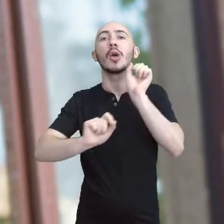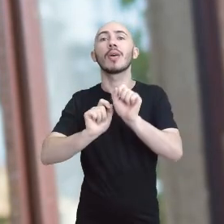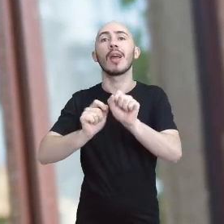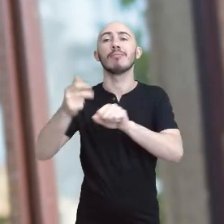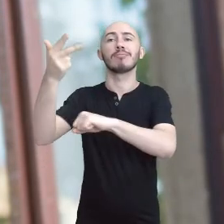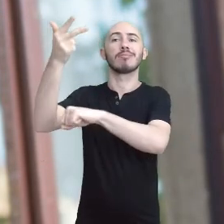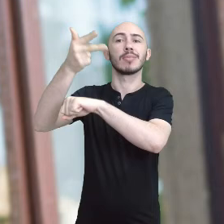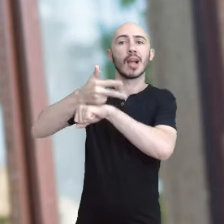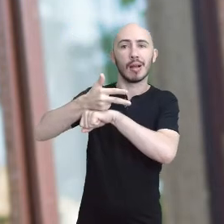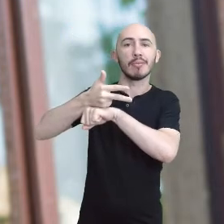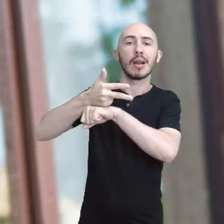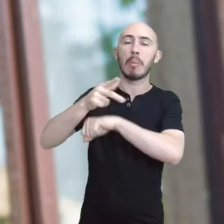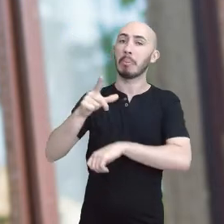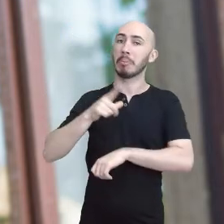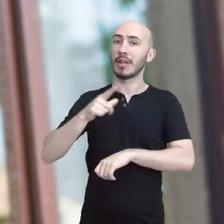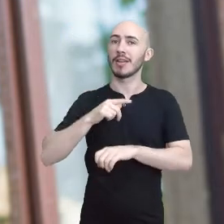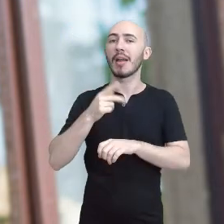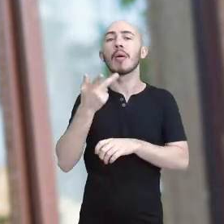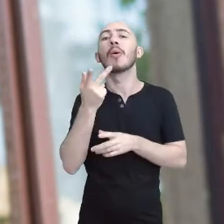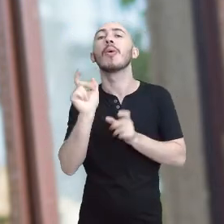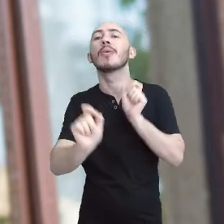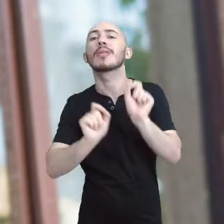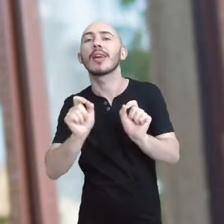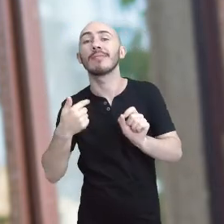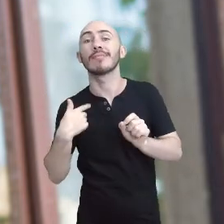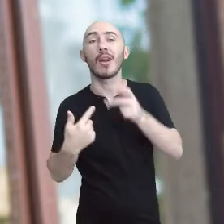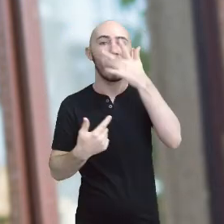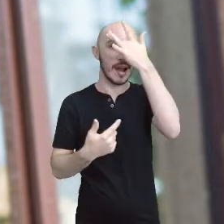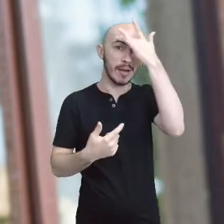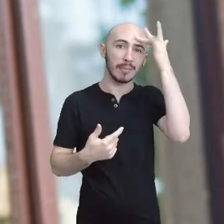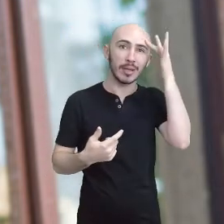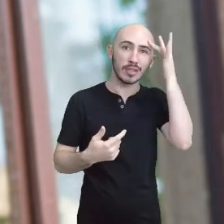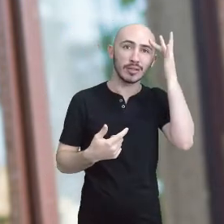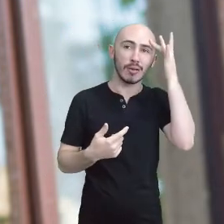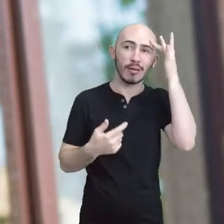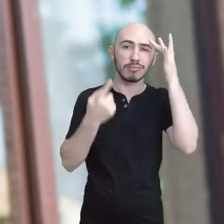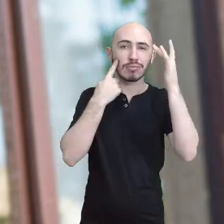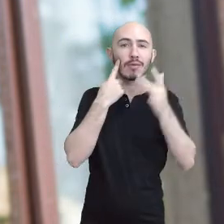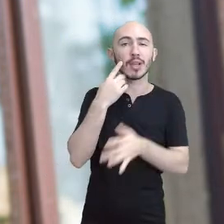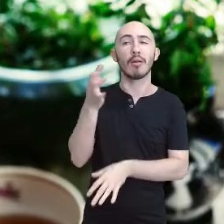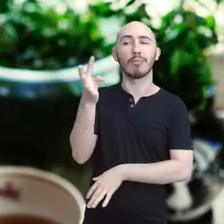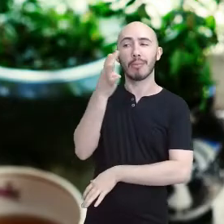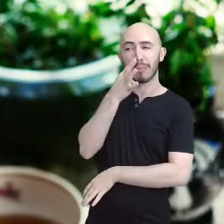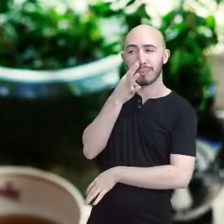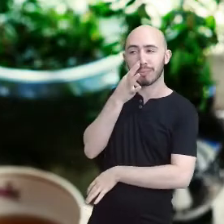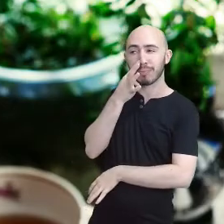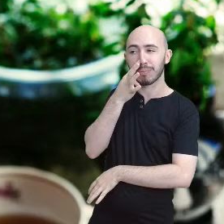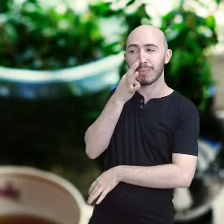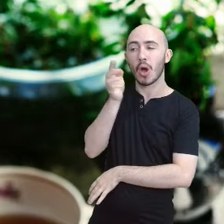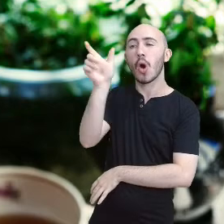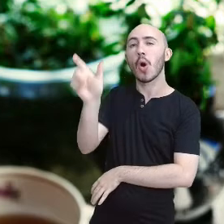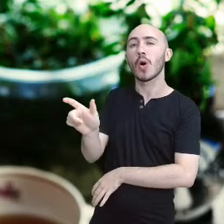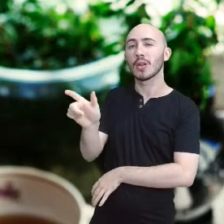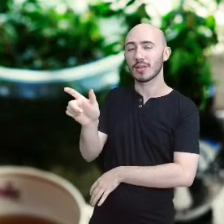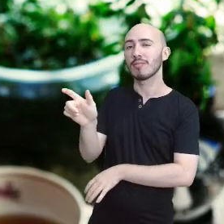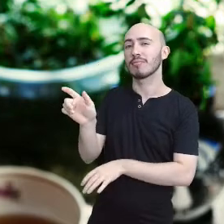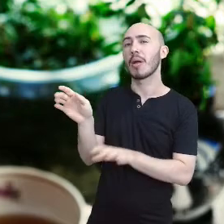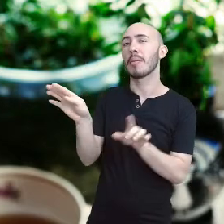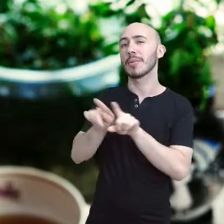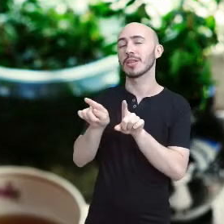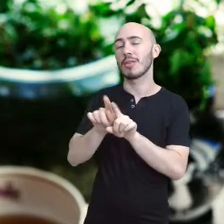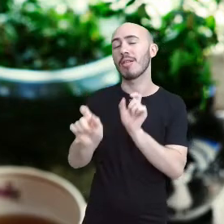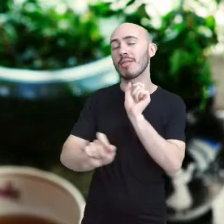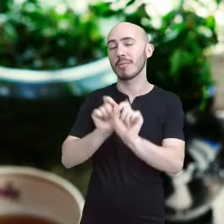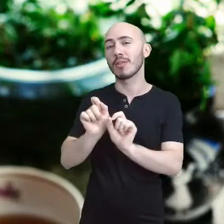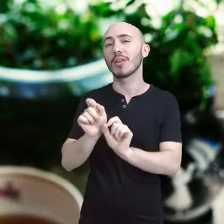que veem a vida dos outros e costumam falar da vida dos outros, né? Quando você é pequenininho, sempre tem alguém